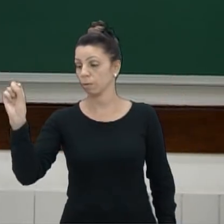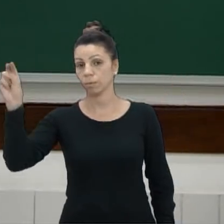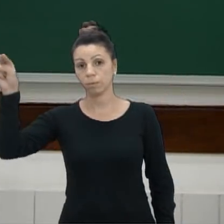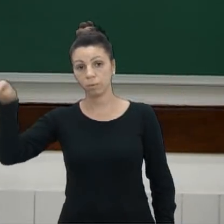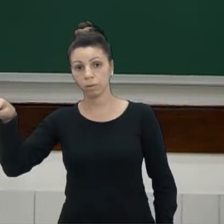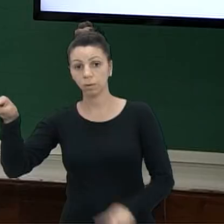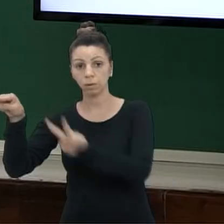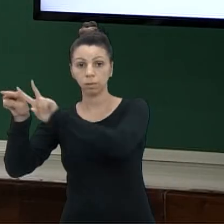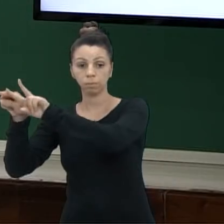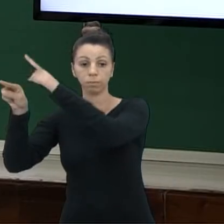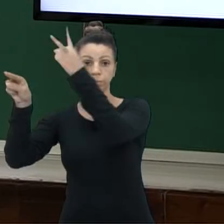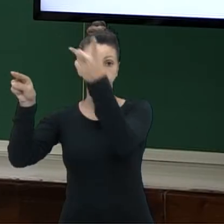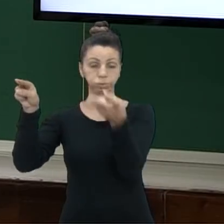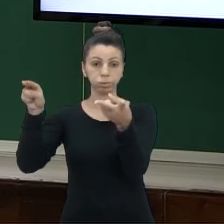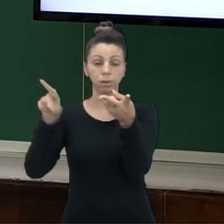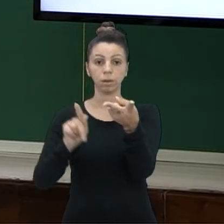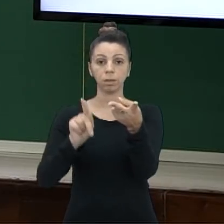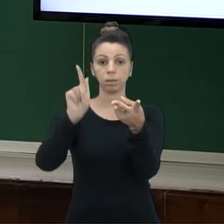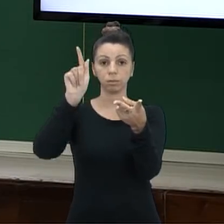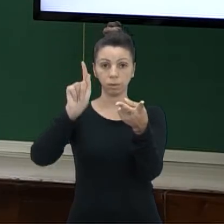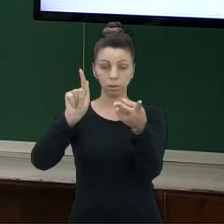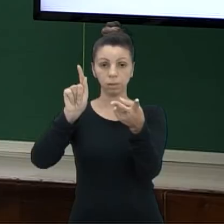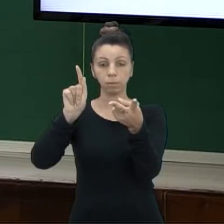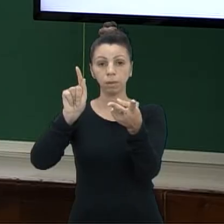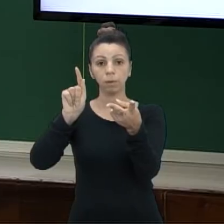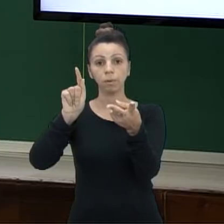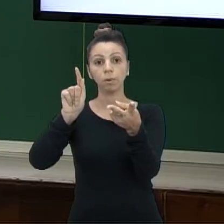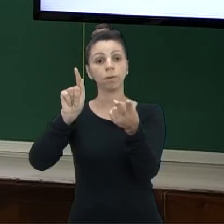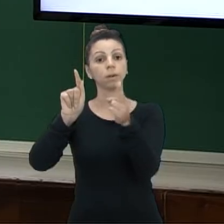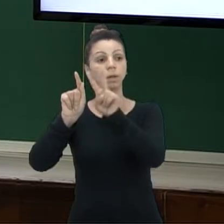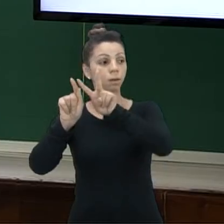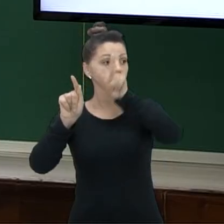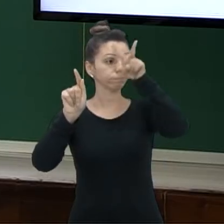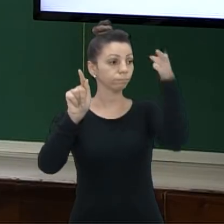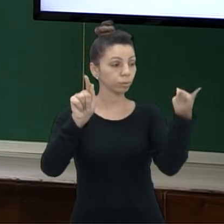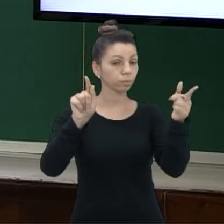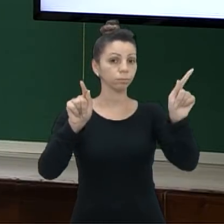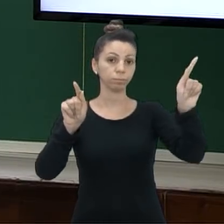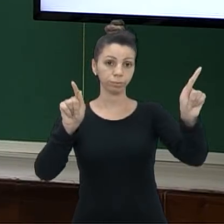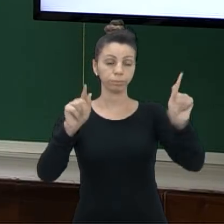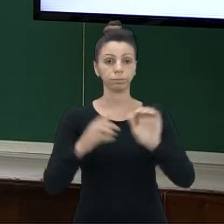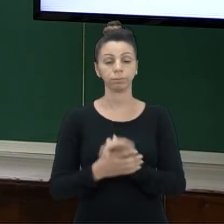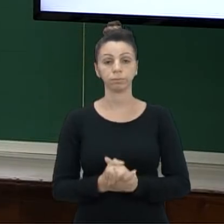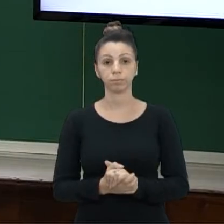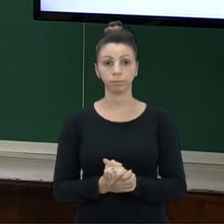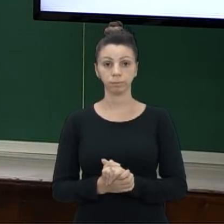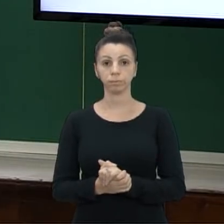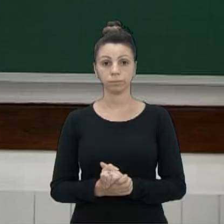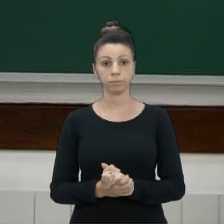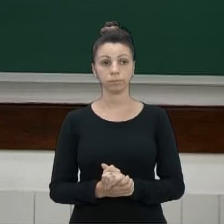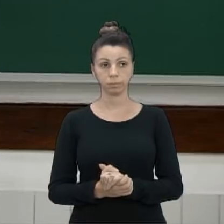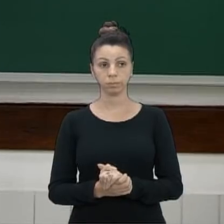quilograma. Ou pode pular direto também, graças à nova tabela, não vai ter dificuldade para fazer isso.